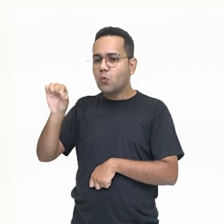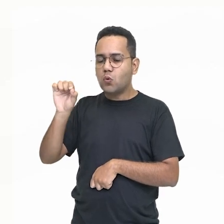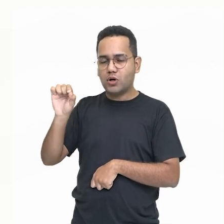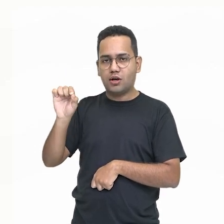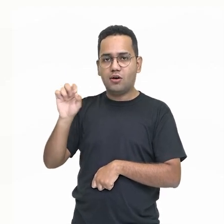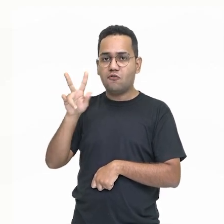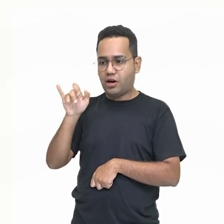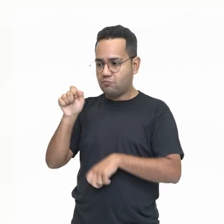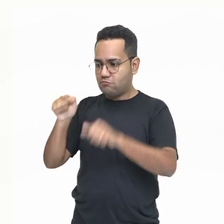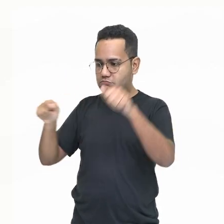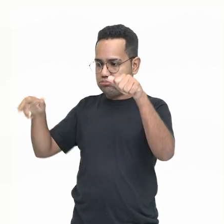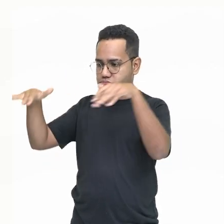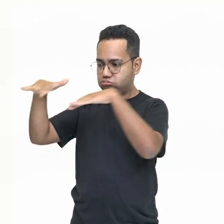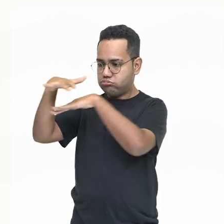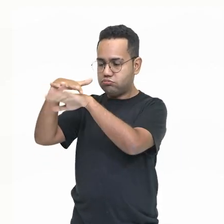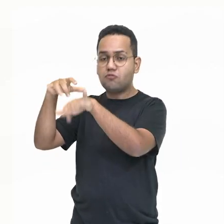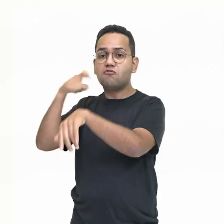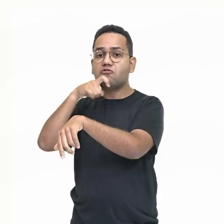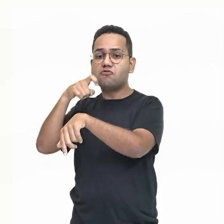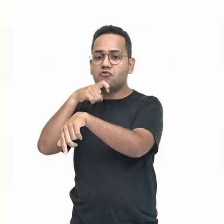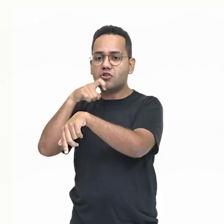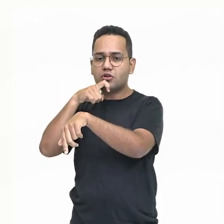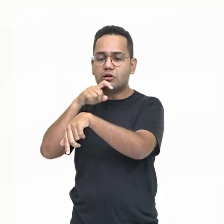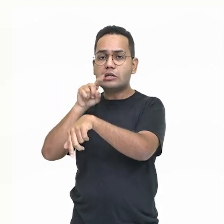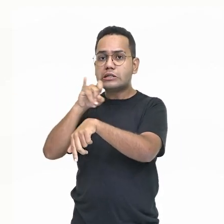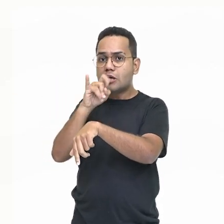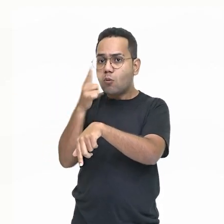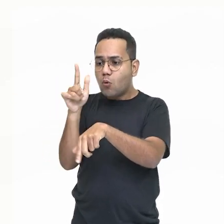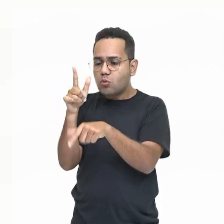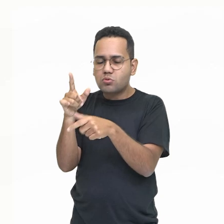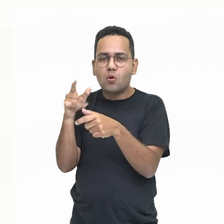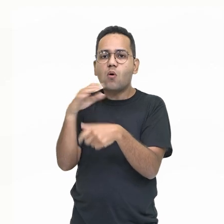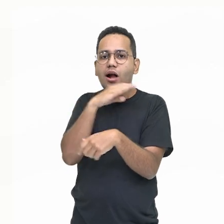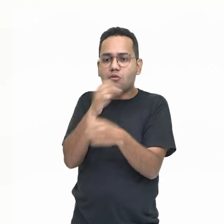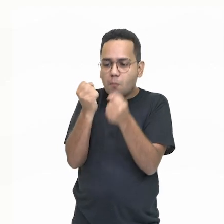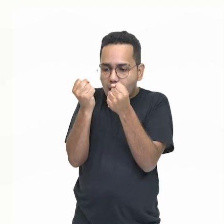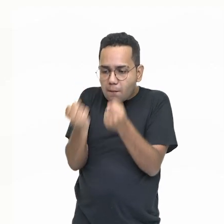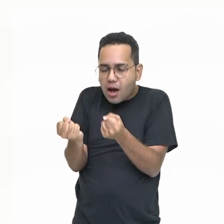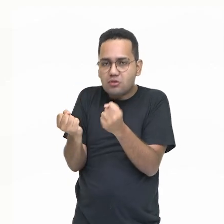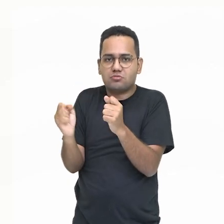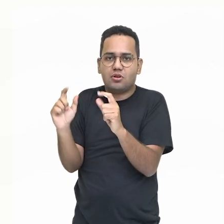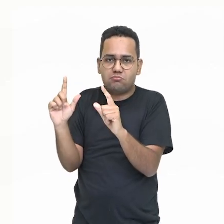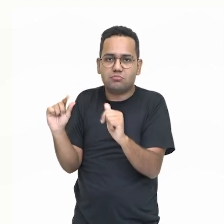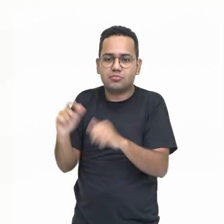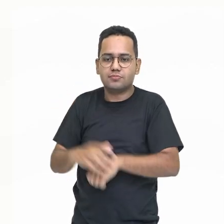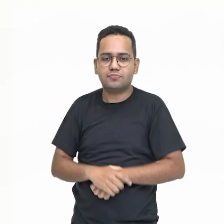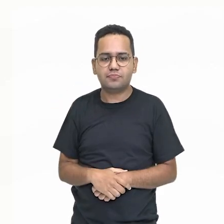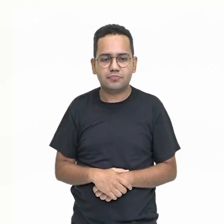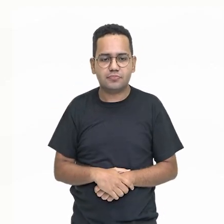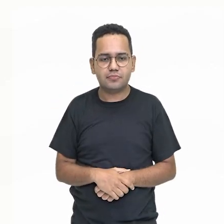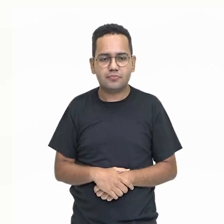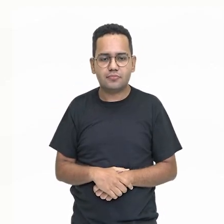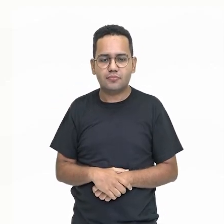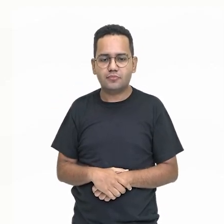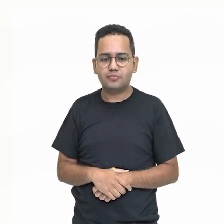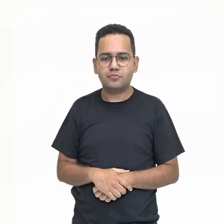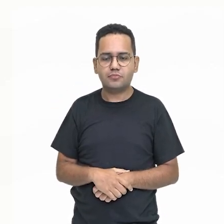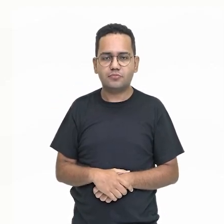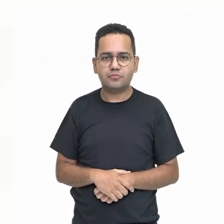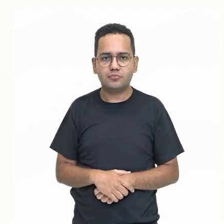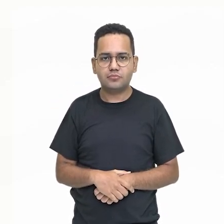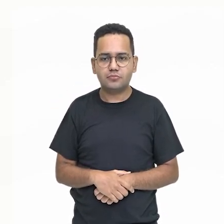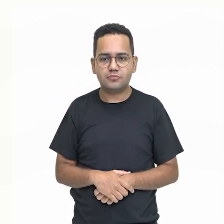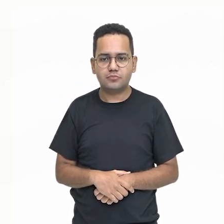caso, uma seja mais densa, outra desce, e esse movimento aí vai ocorrer, chamamos que envolve